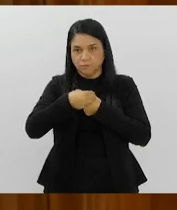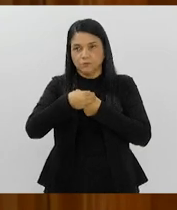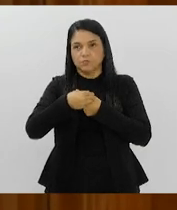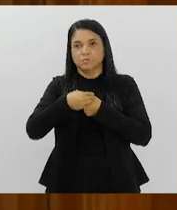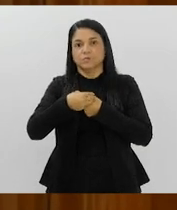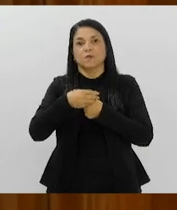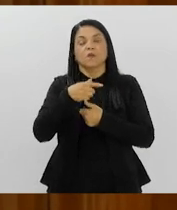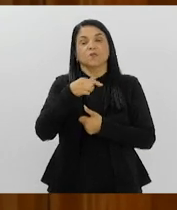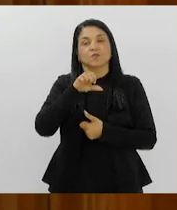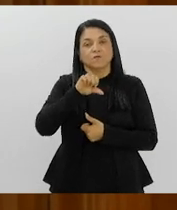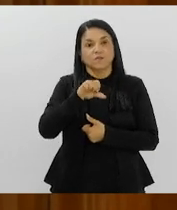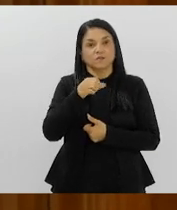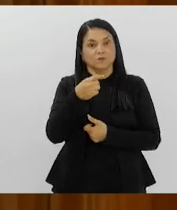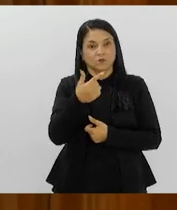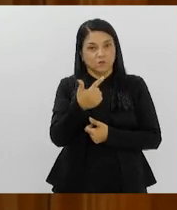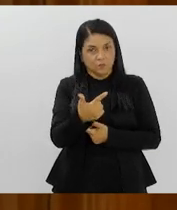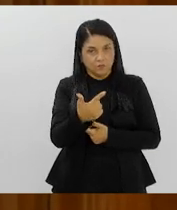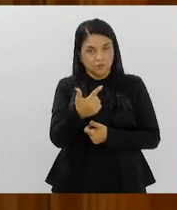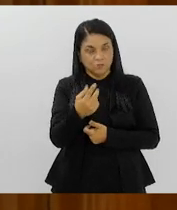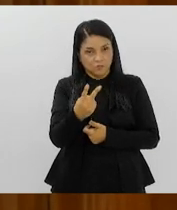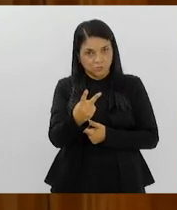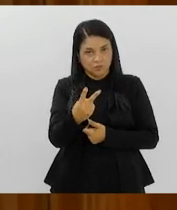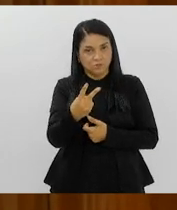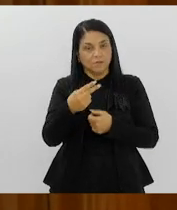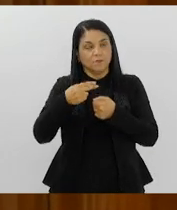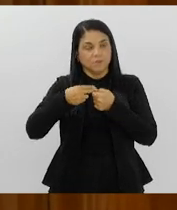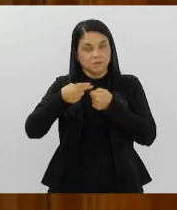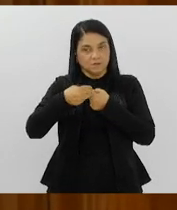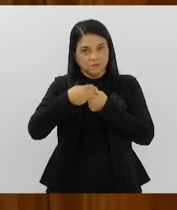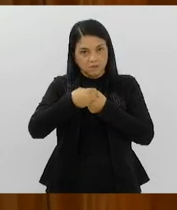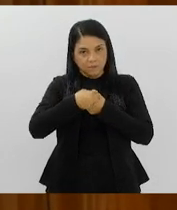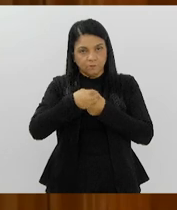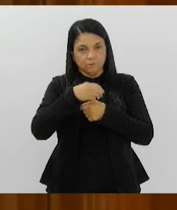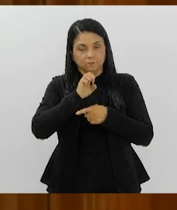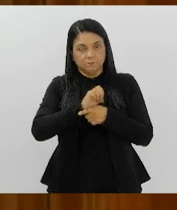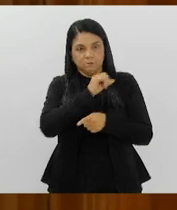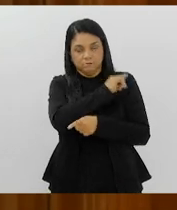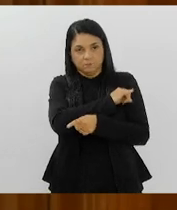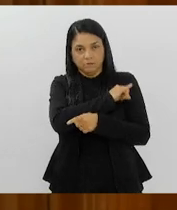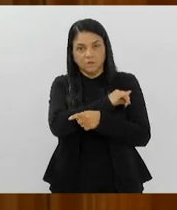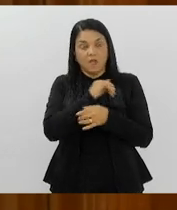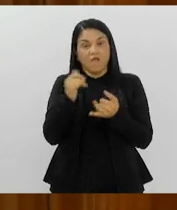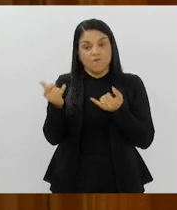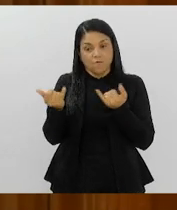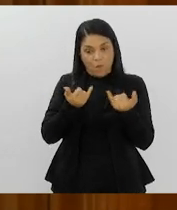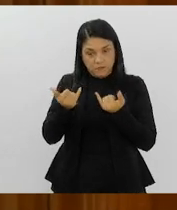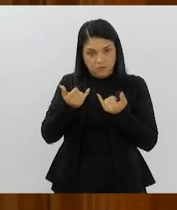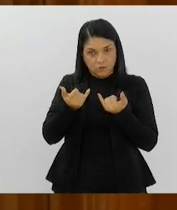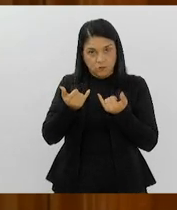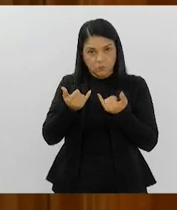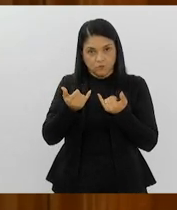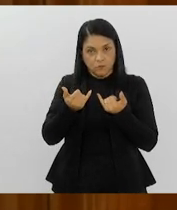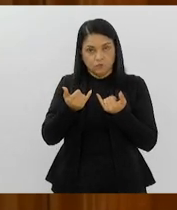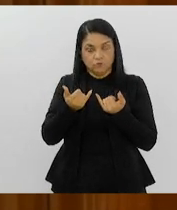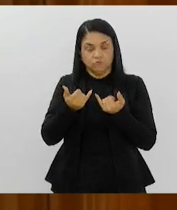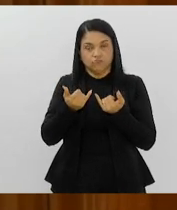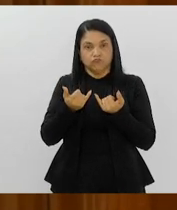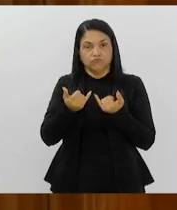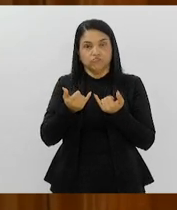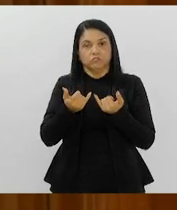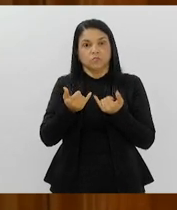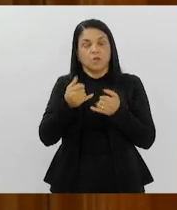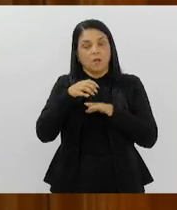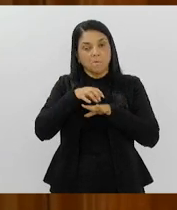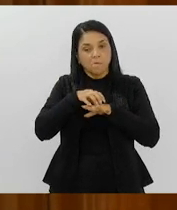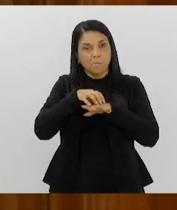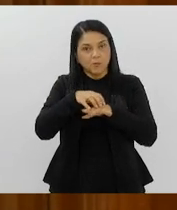92 municípios do estado do Rio de Janeiro. Assim que essa informação chega através da patrulha escolar